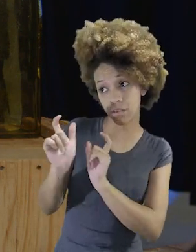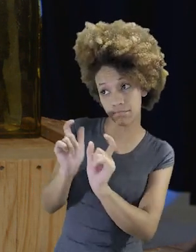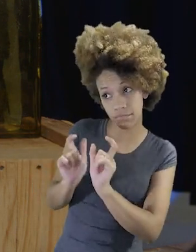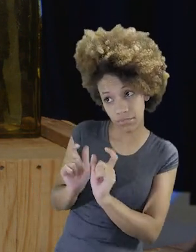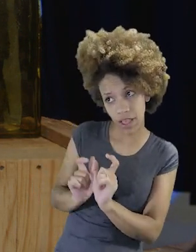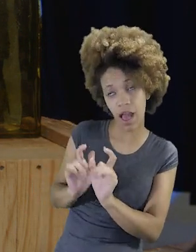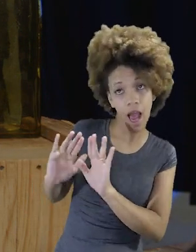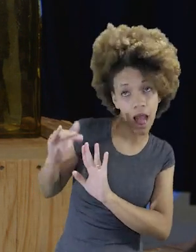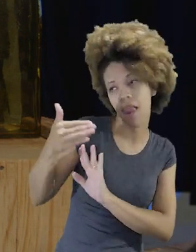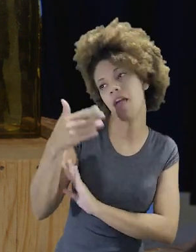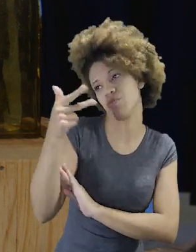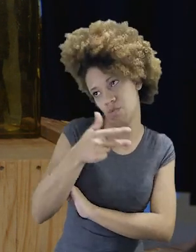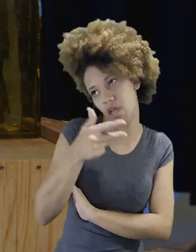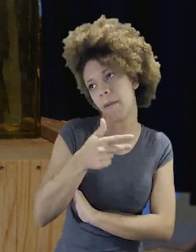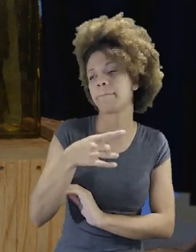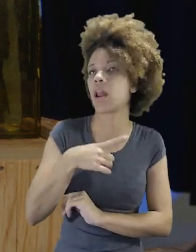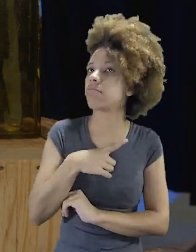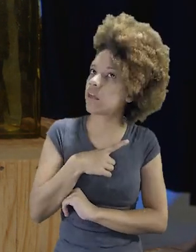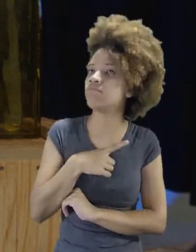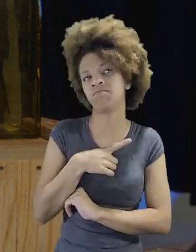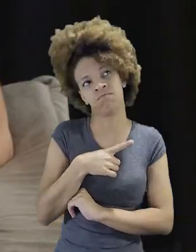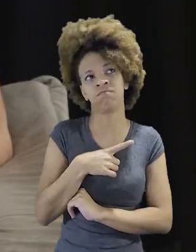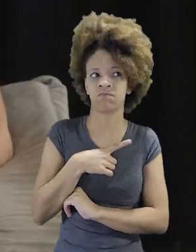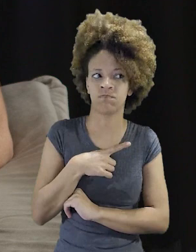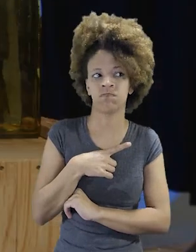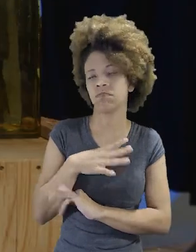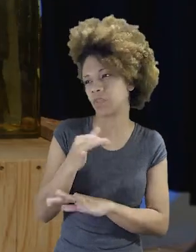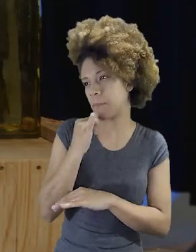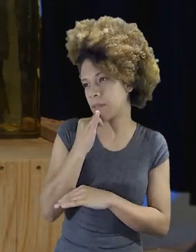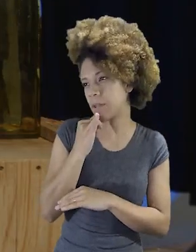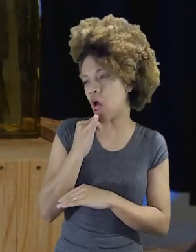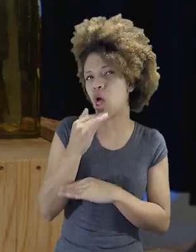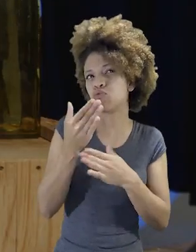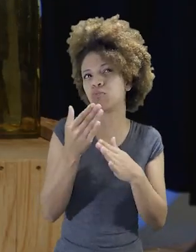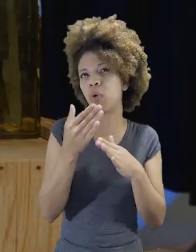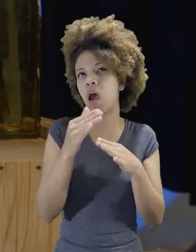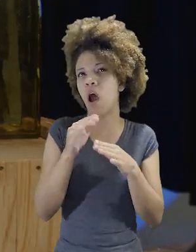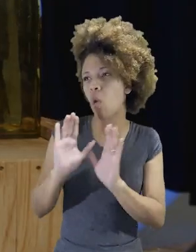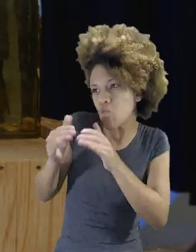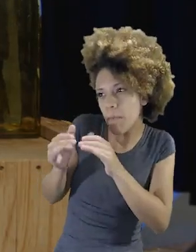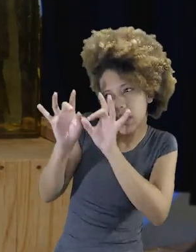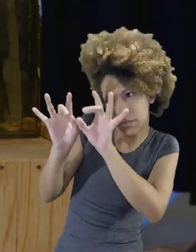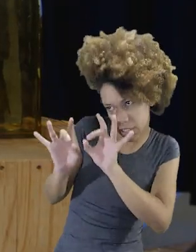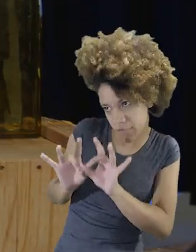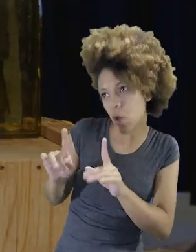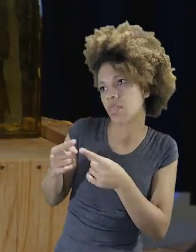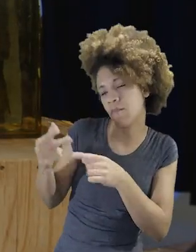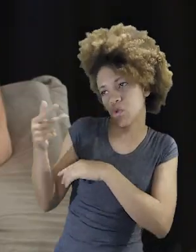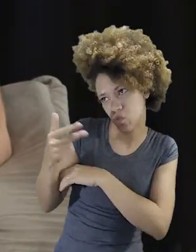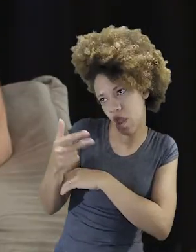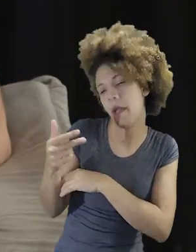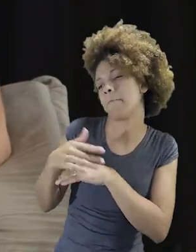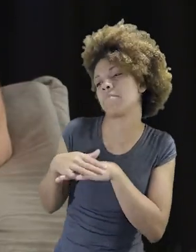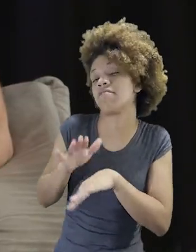têm eles estão tipo uma uma prateleira específica assim da música eles eles fizeram um negócio que né que hoje em dia é muito que a